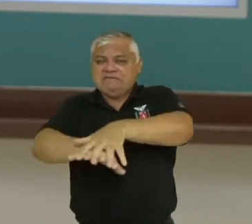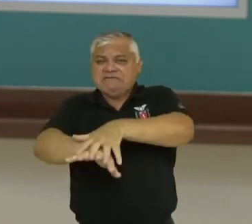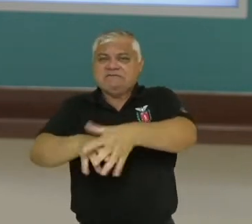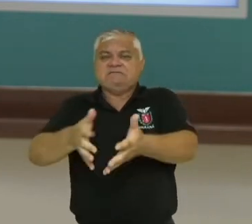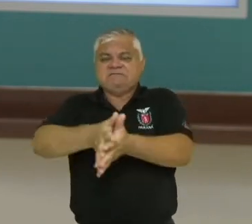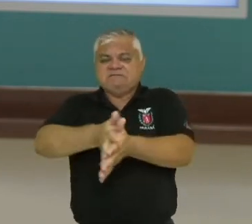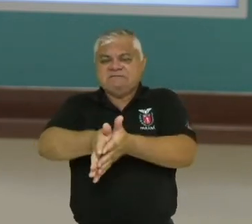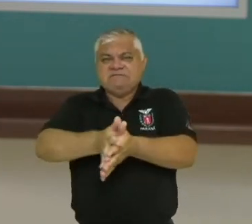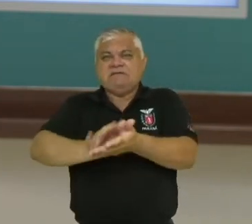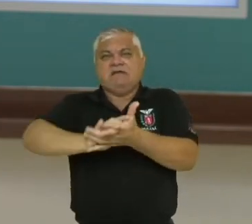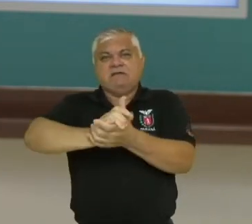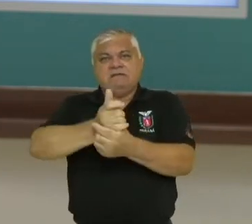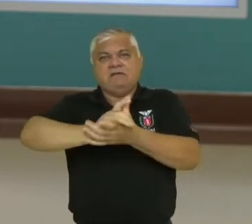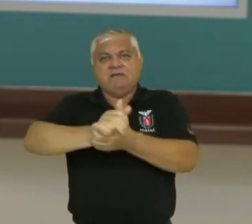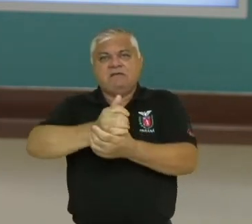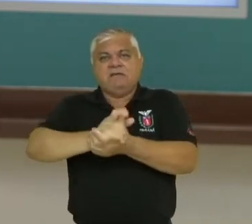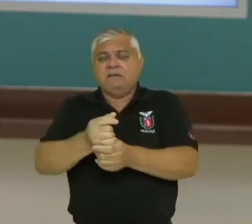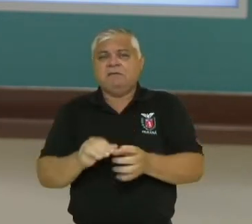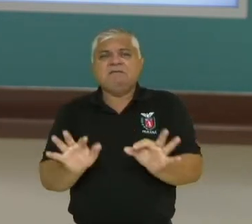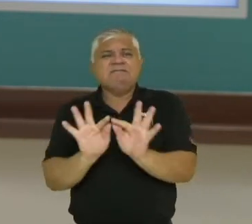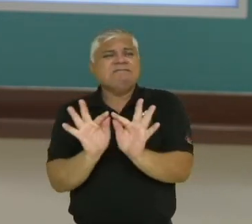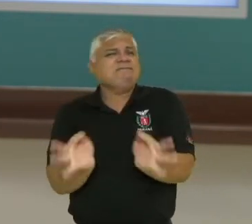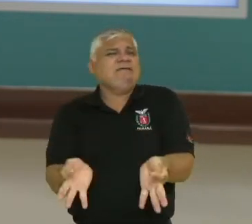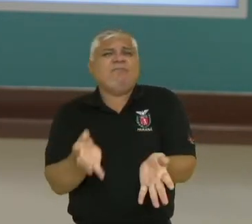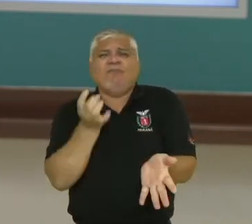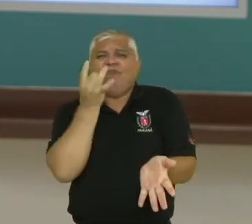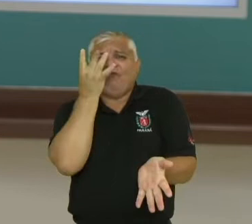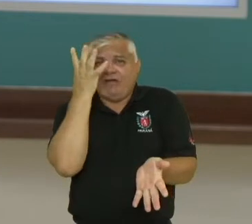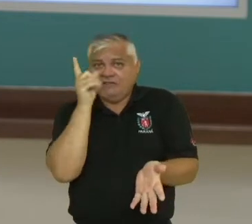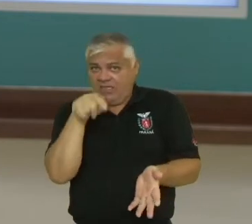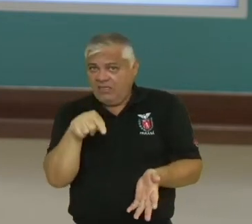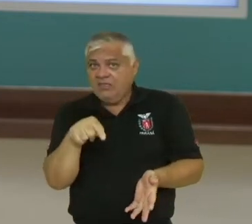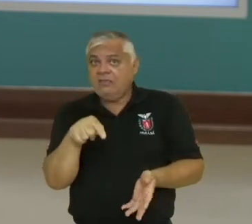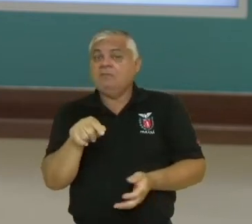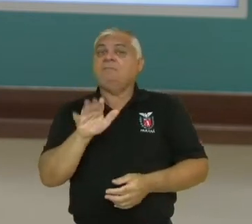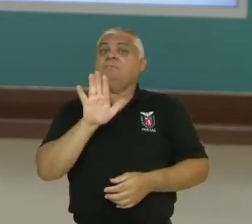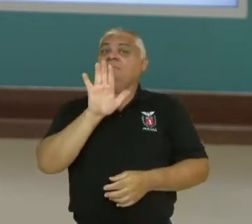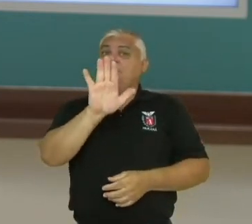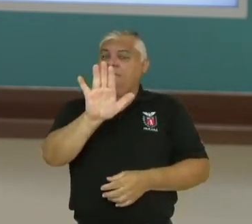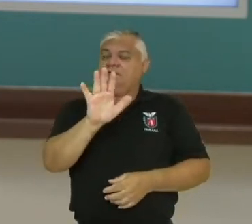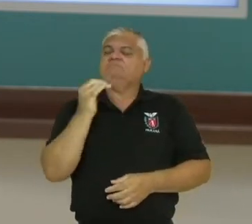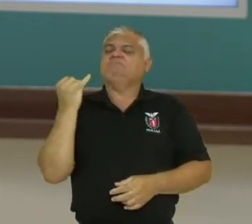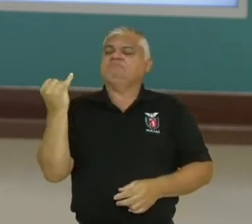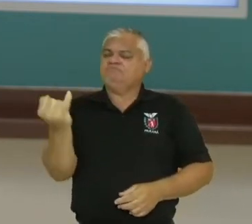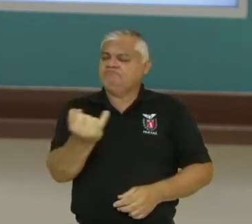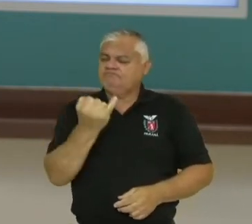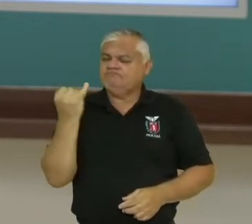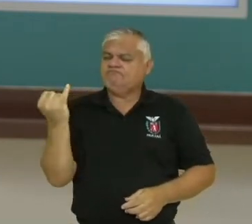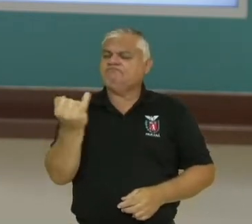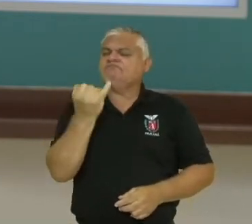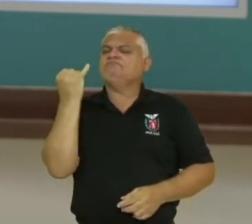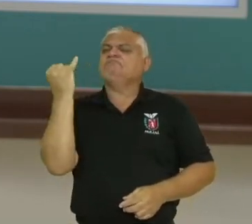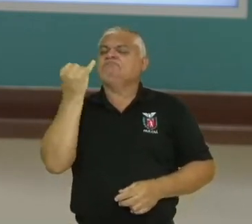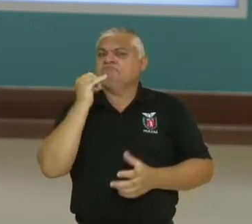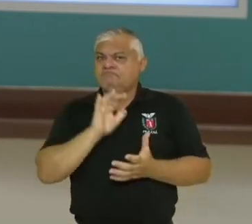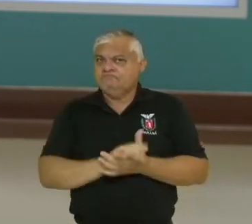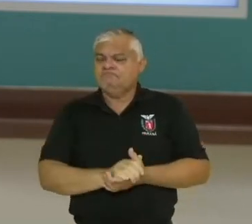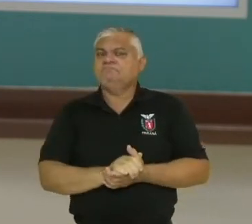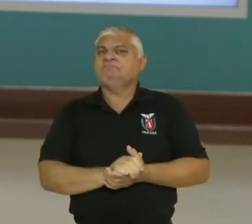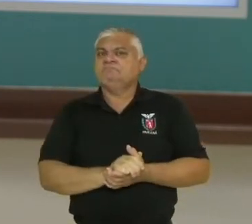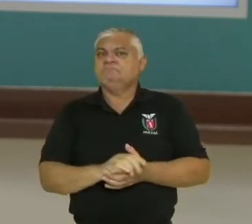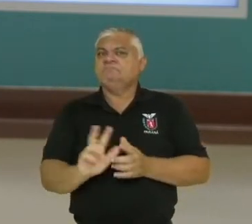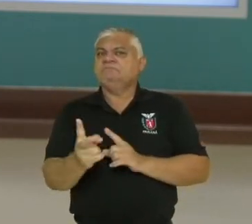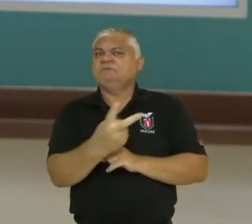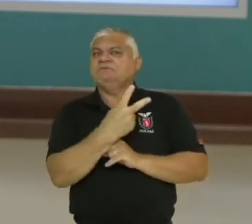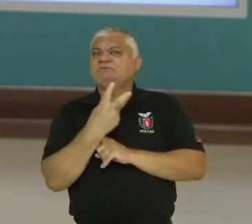com um sabonete, parece tão simples. É simples, mas tão importante, tão eficaz para prevenir